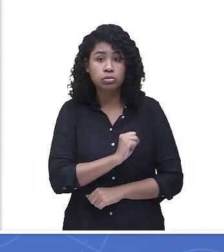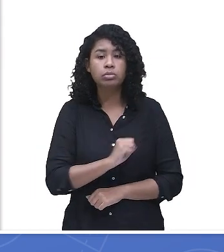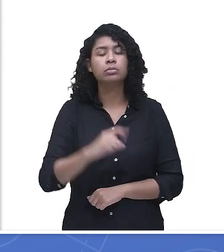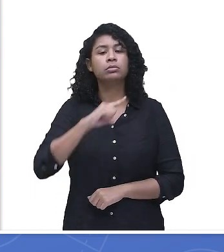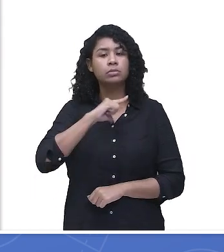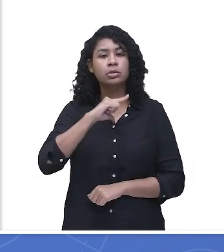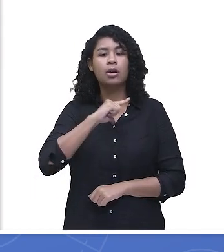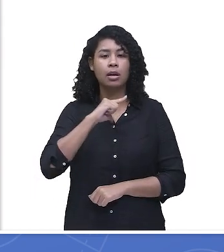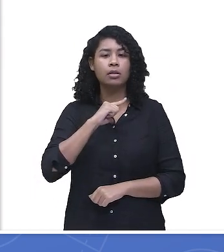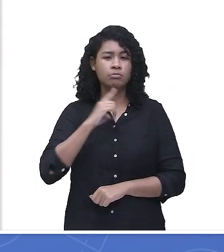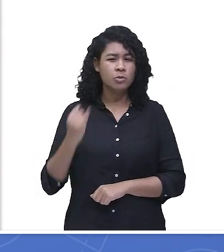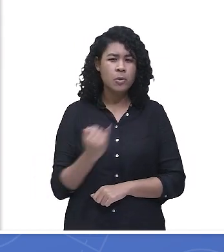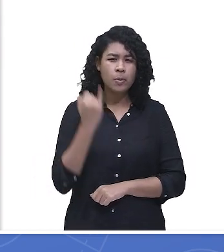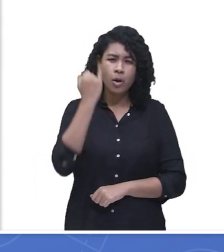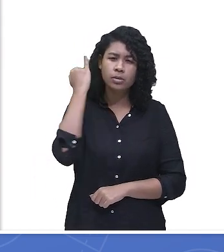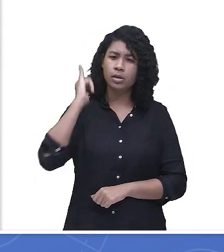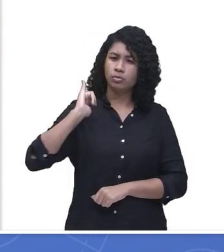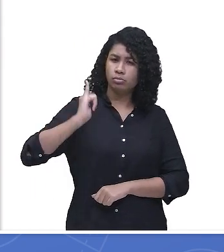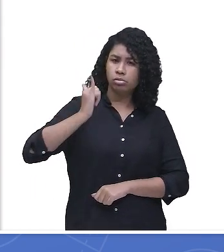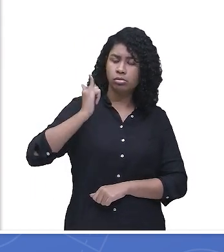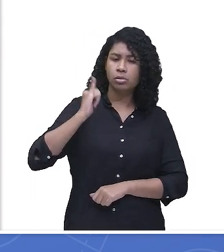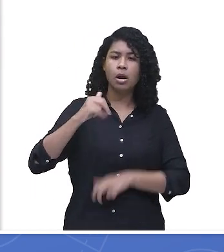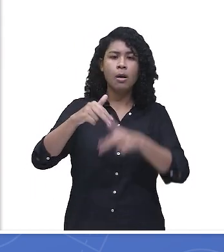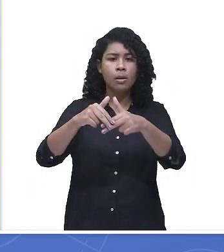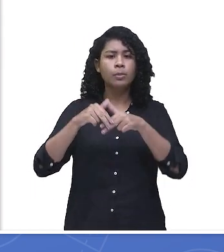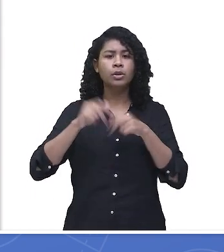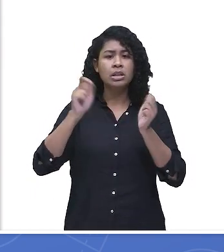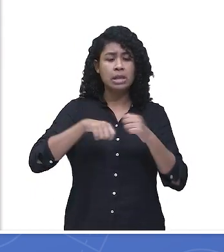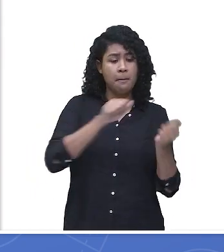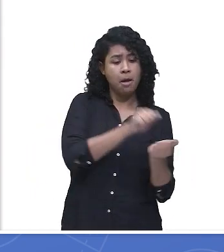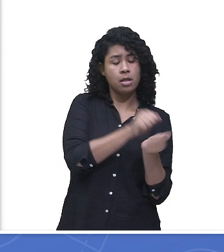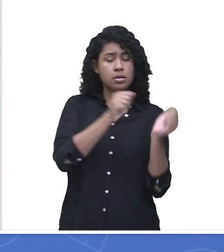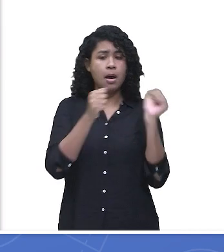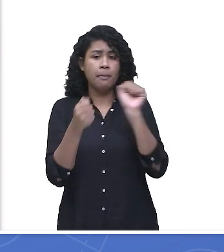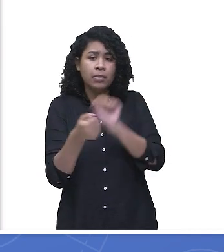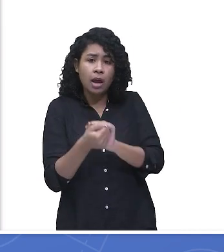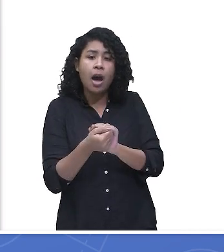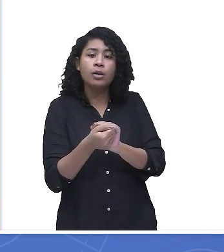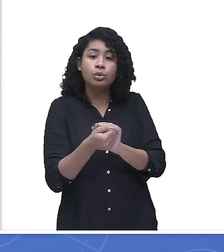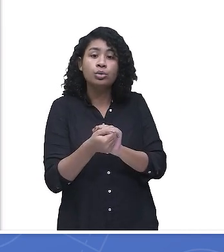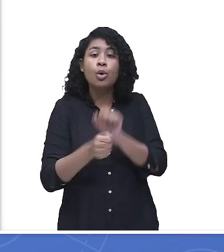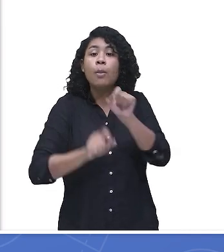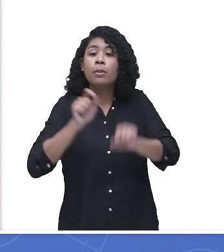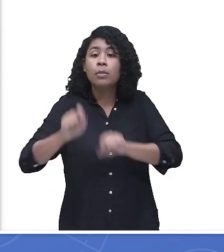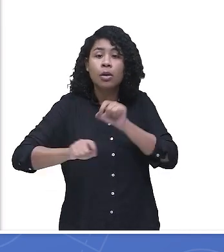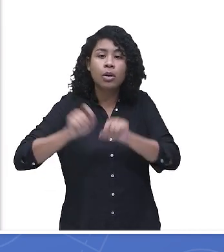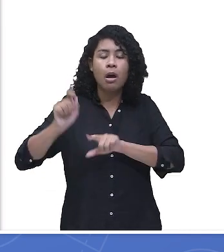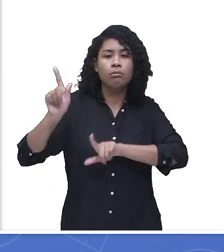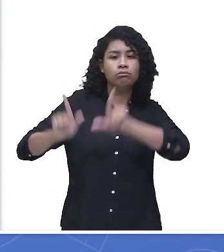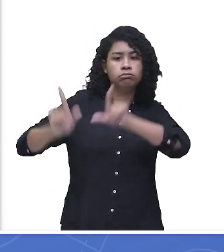a narrativa. Por isso, a novela tornou-se um texto que pode ser facilmente adaptado para